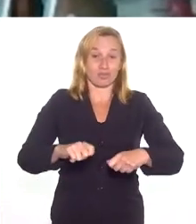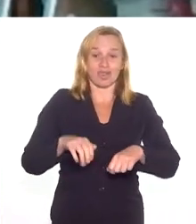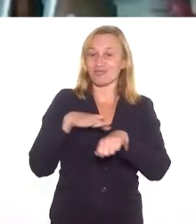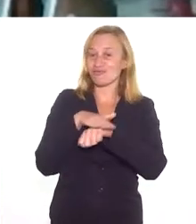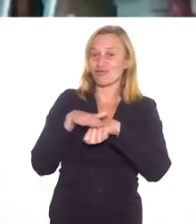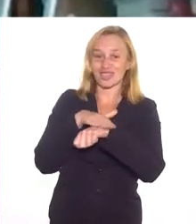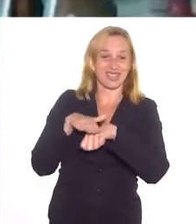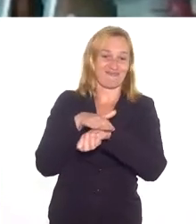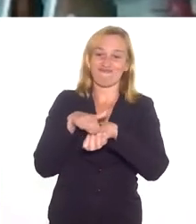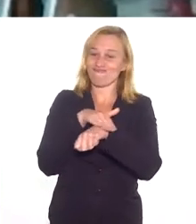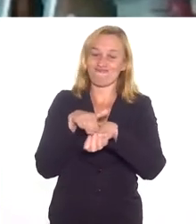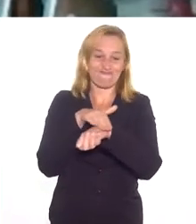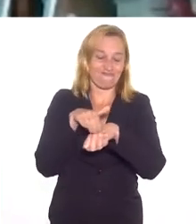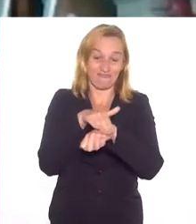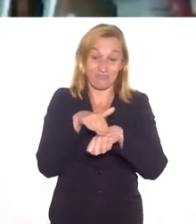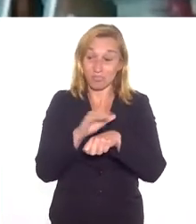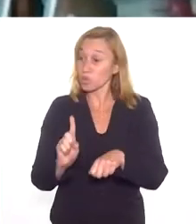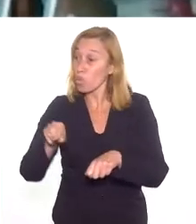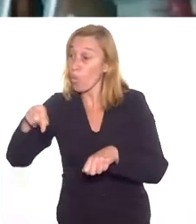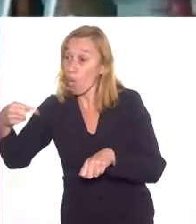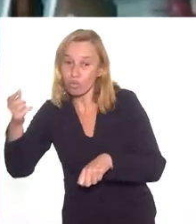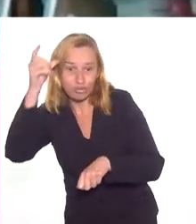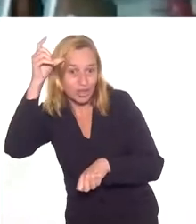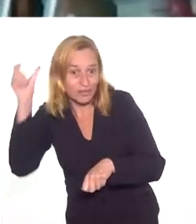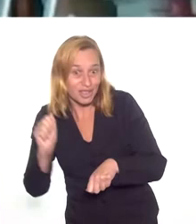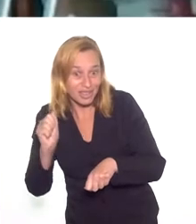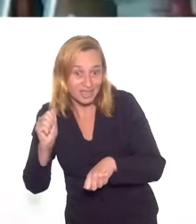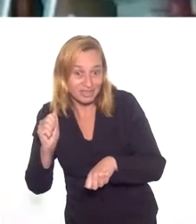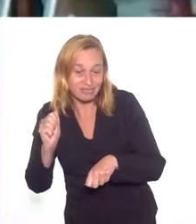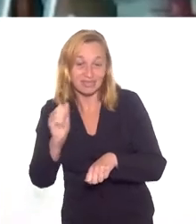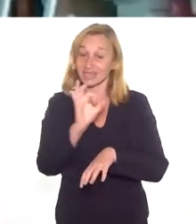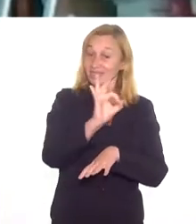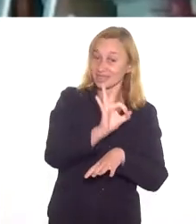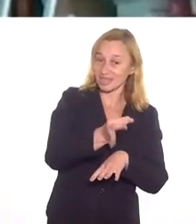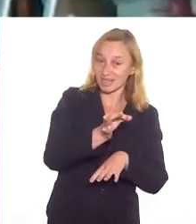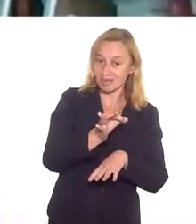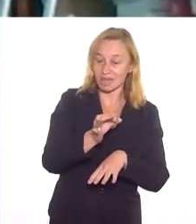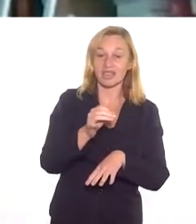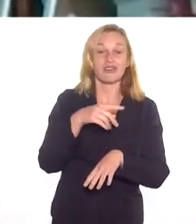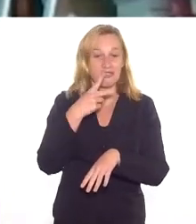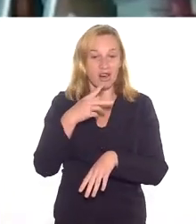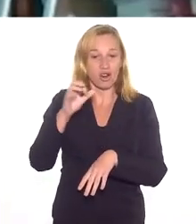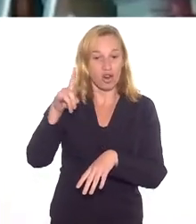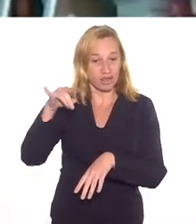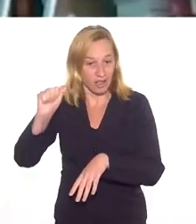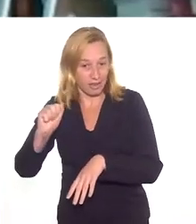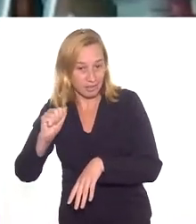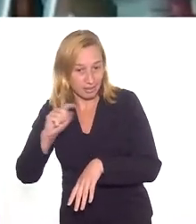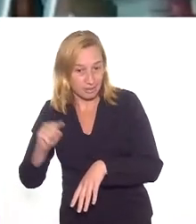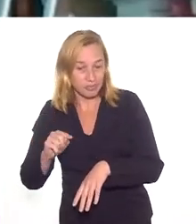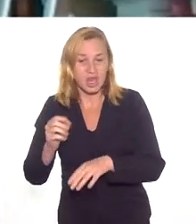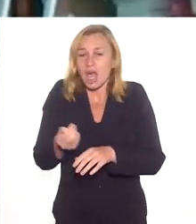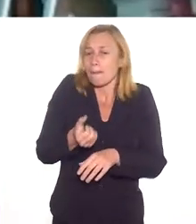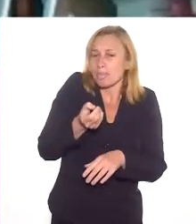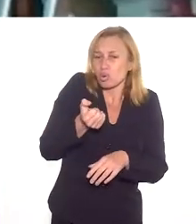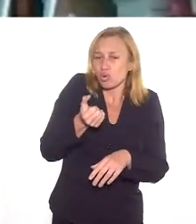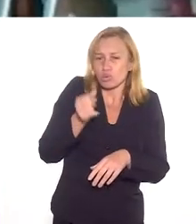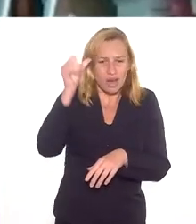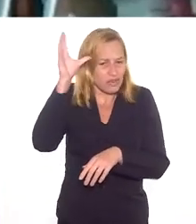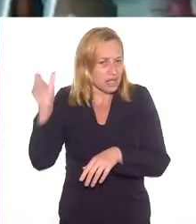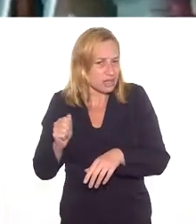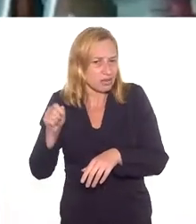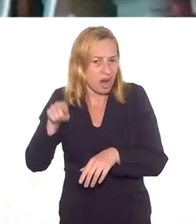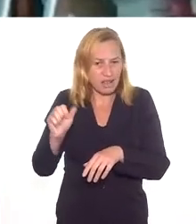por não ter a possibilidade de conversar com outros africanos, principalmente com ruandês, que naquela época tinha